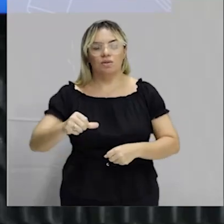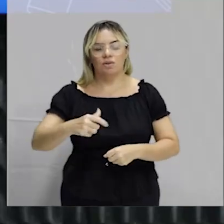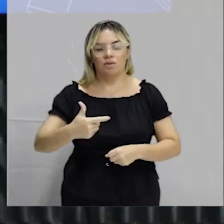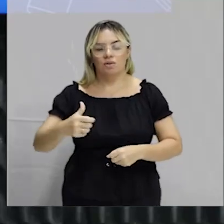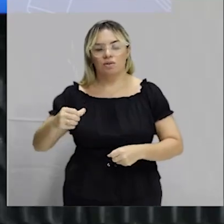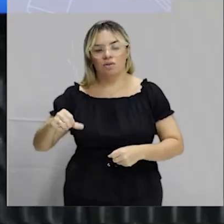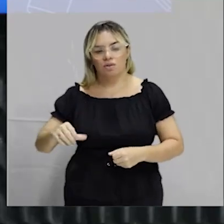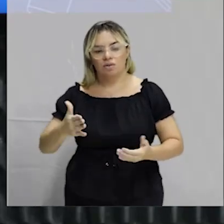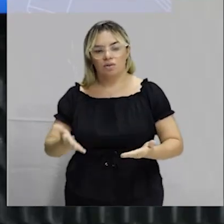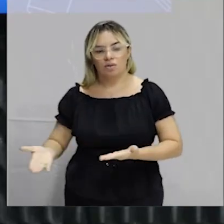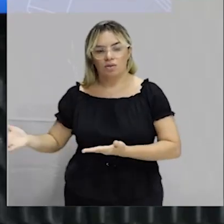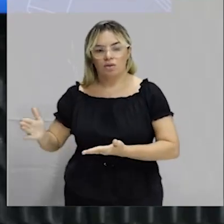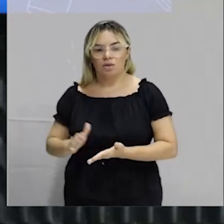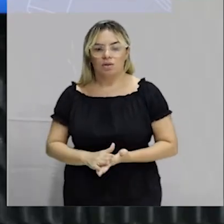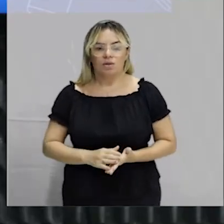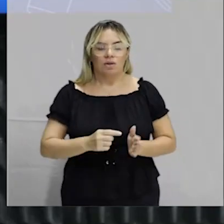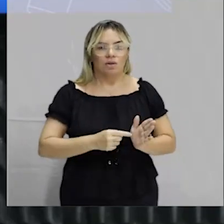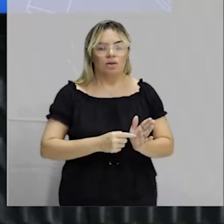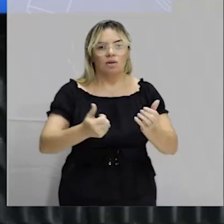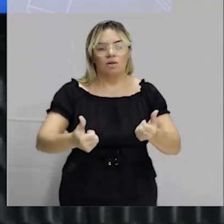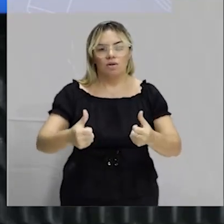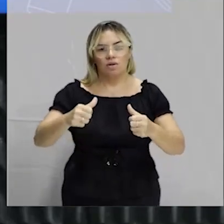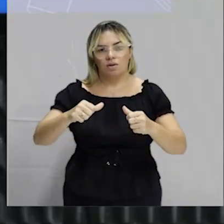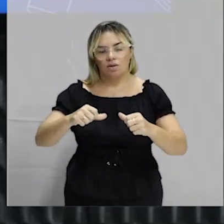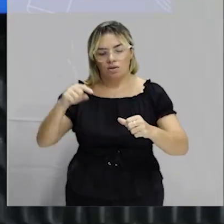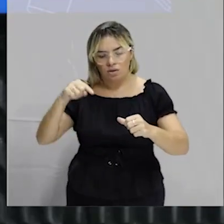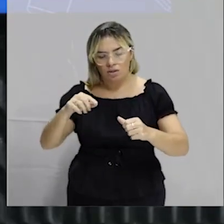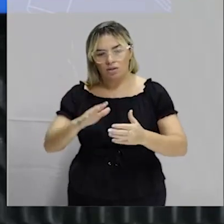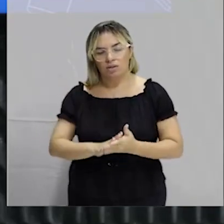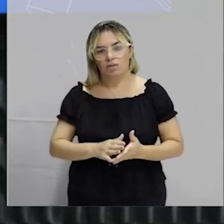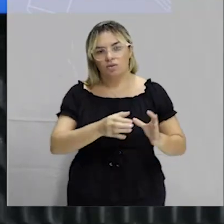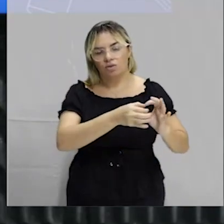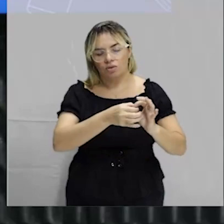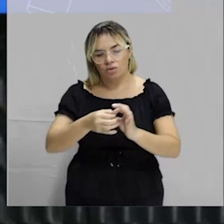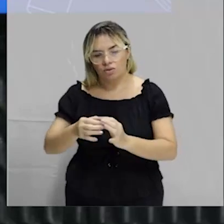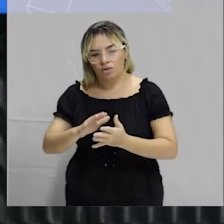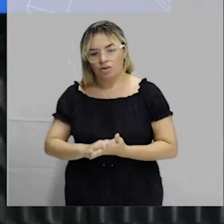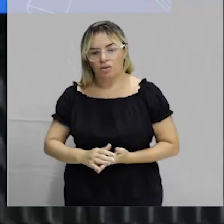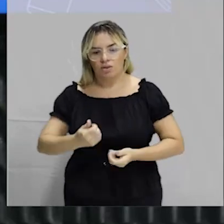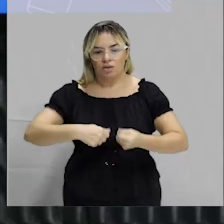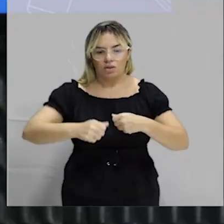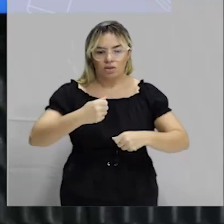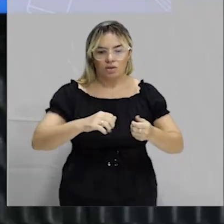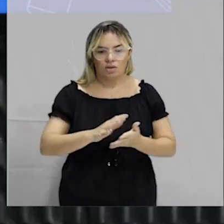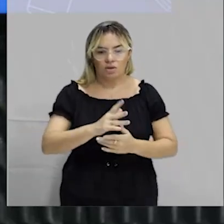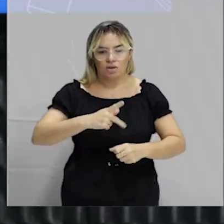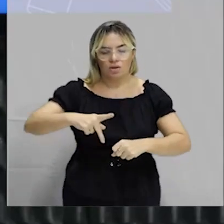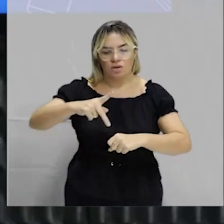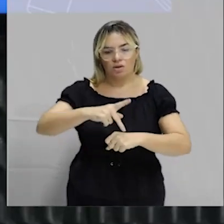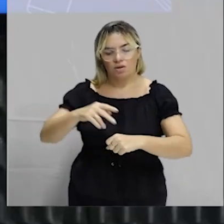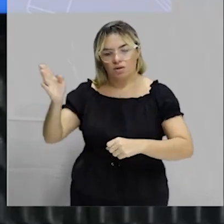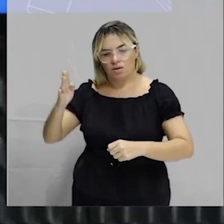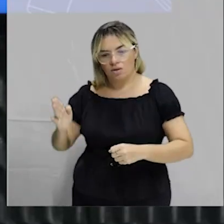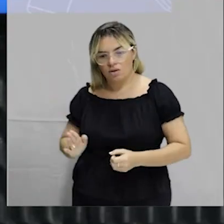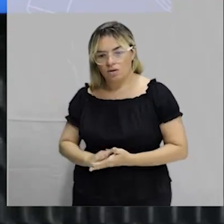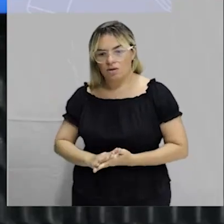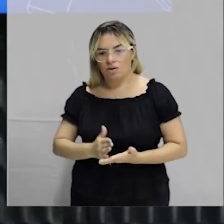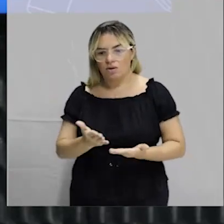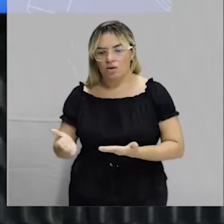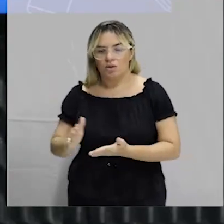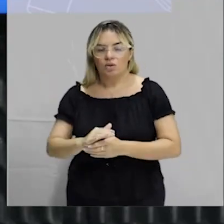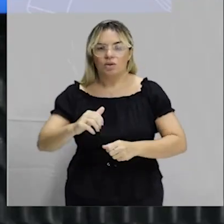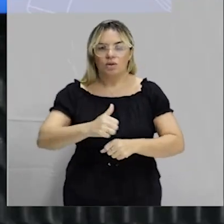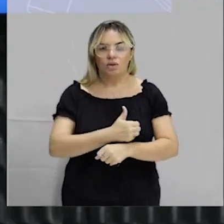descrito, o Estado brasileiro assume, a partir de 1930, era Vargas,